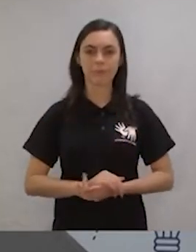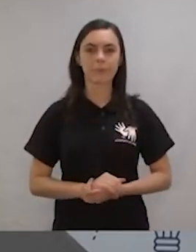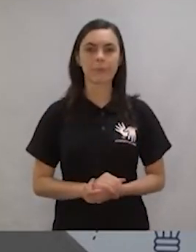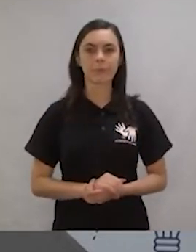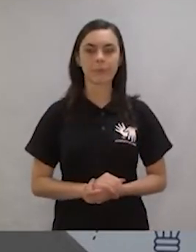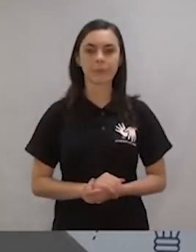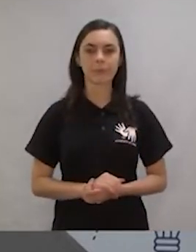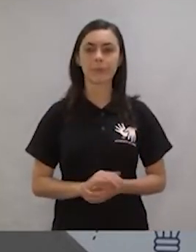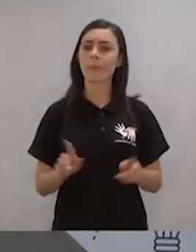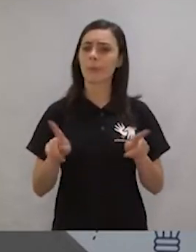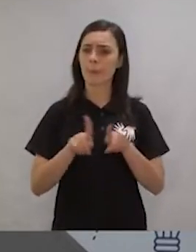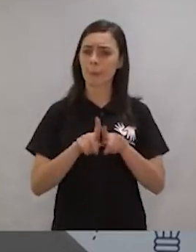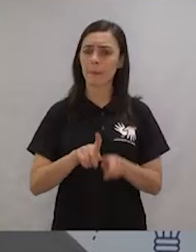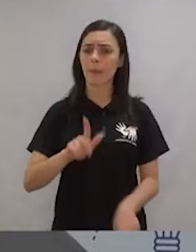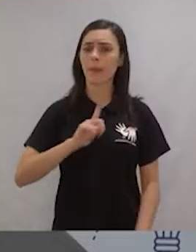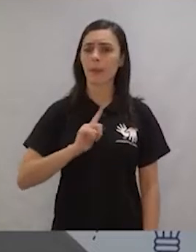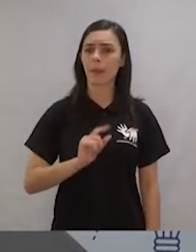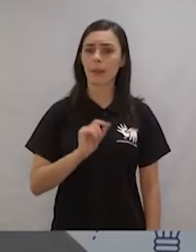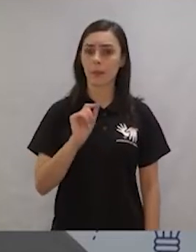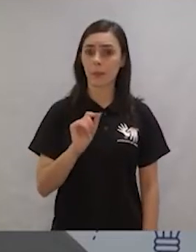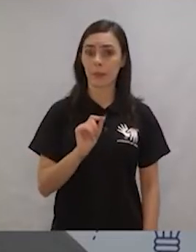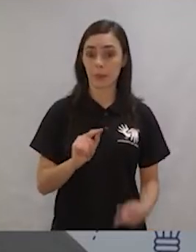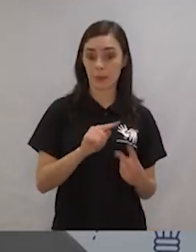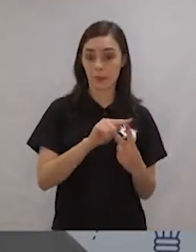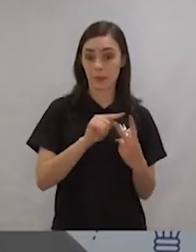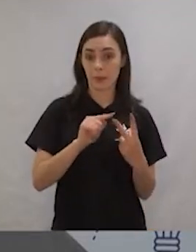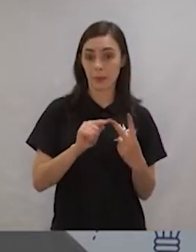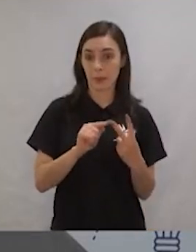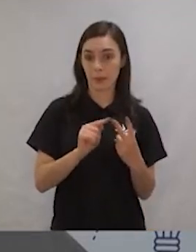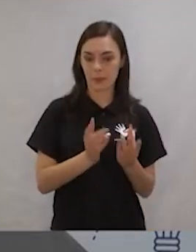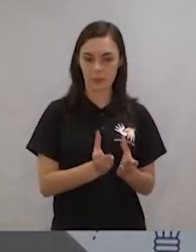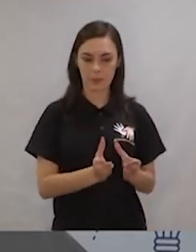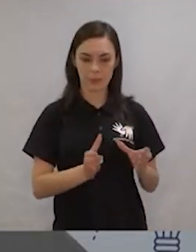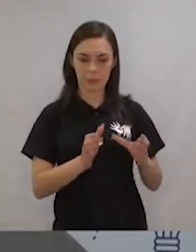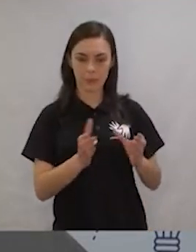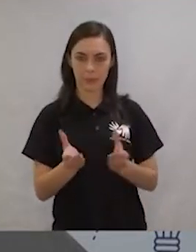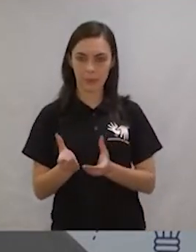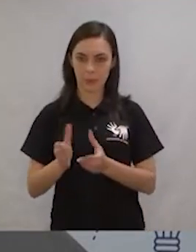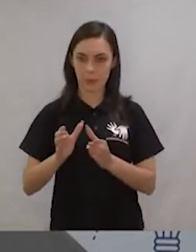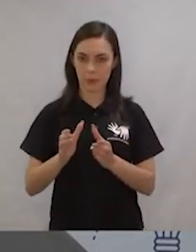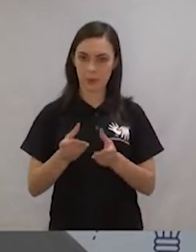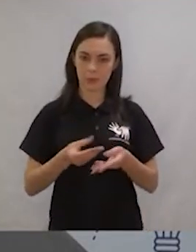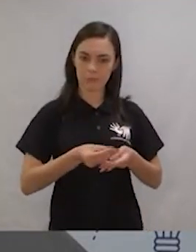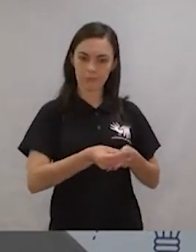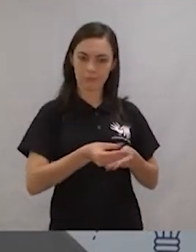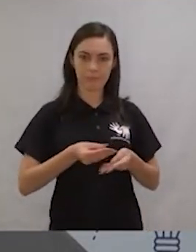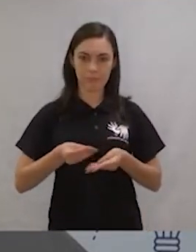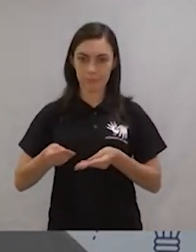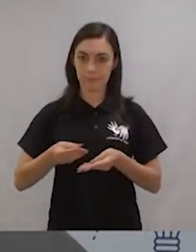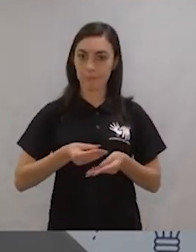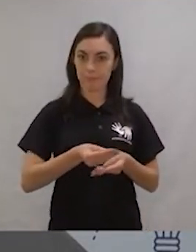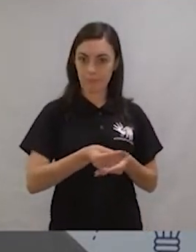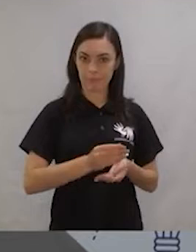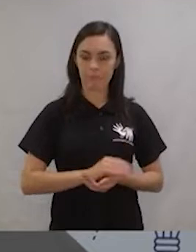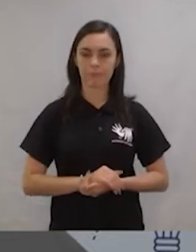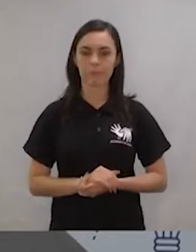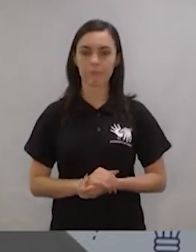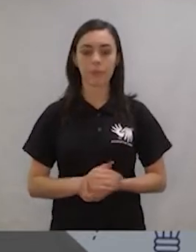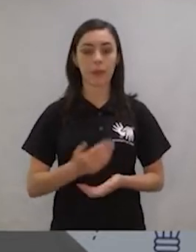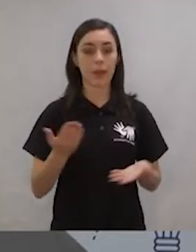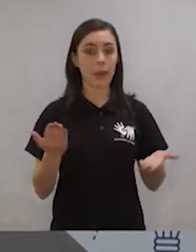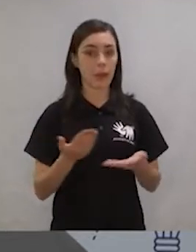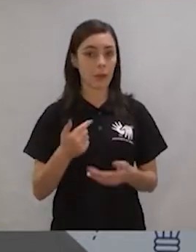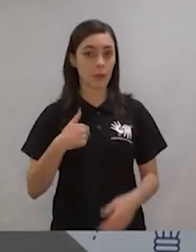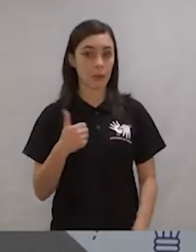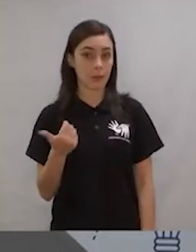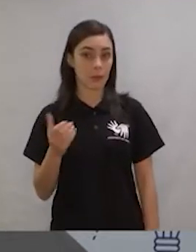certo? E nós temos dois potinhos para fazer a divisão.